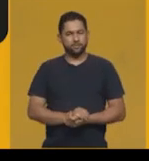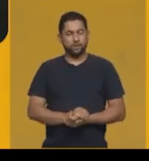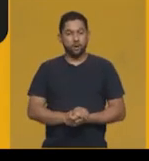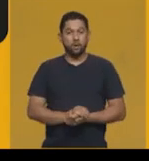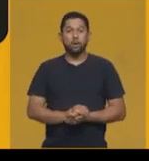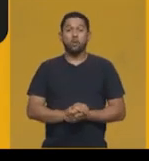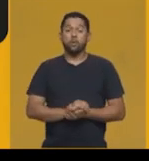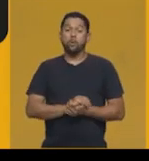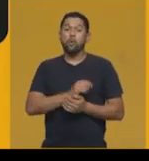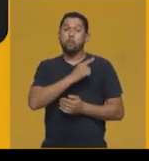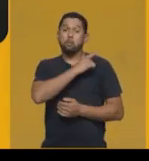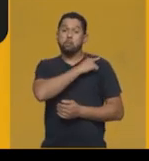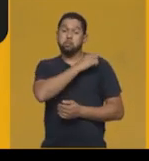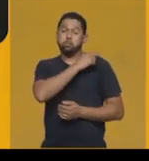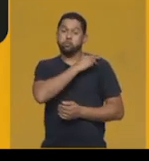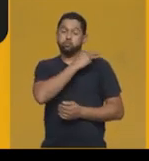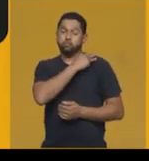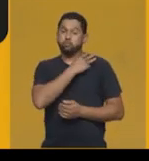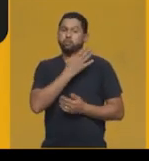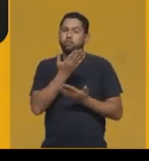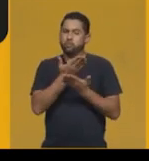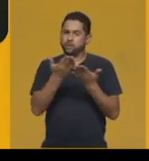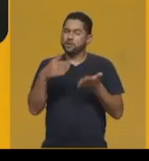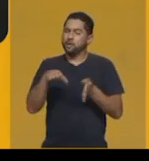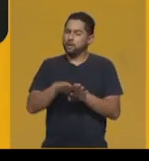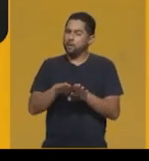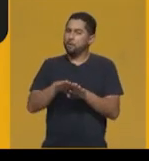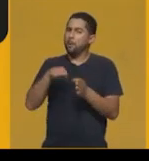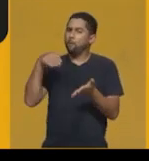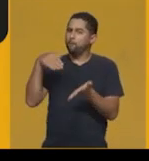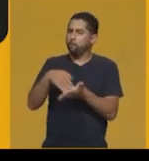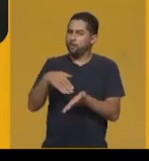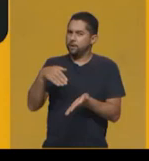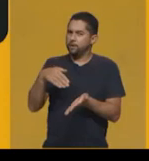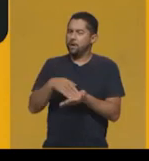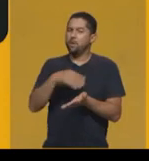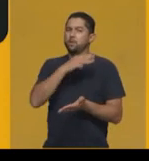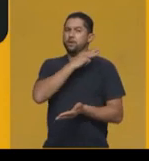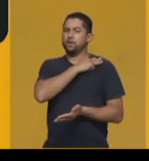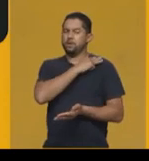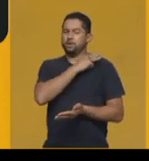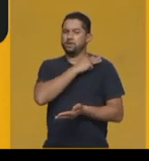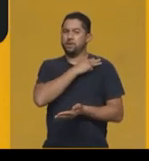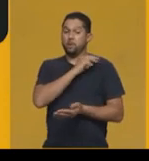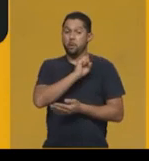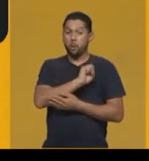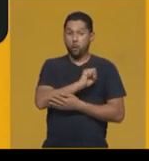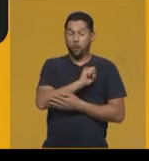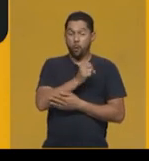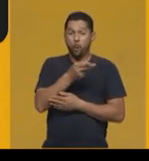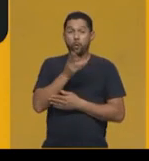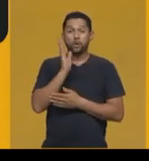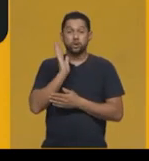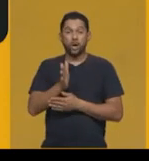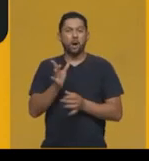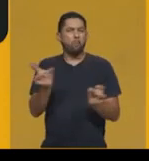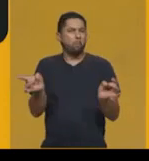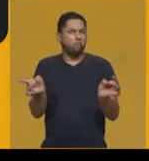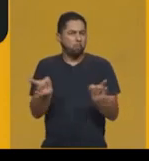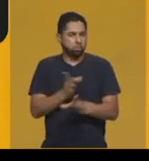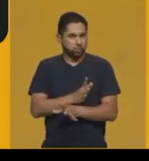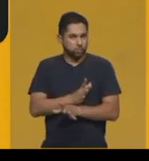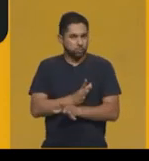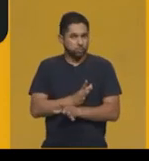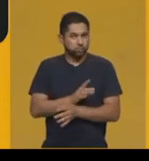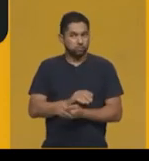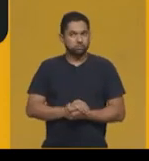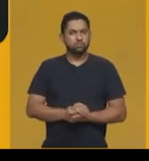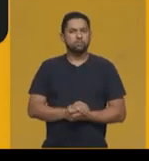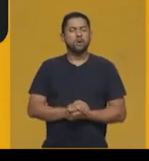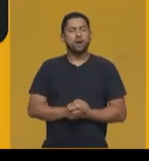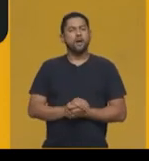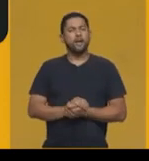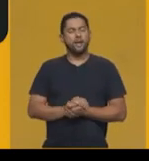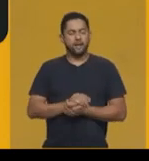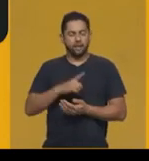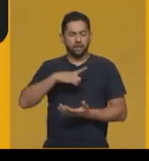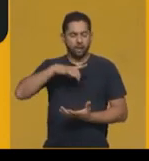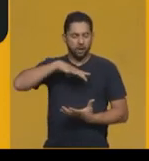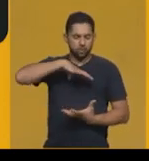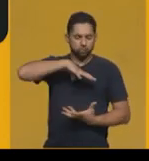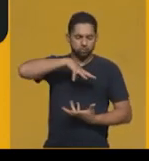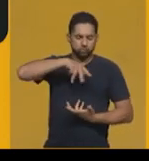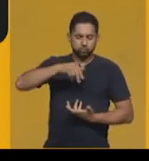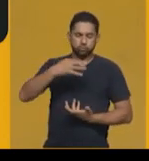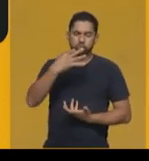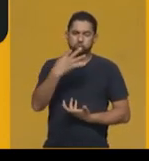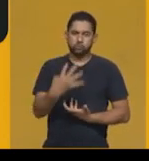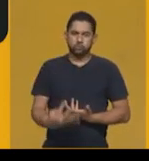ensino médio, para você também que está encerrando o seu ensino médio, ou você que já terminou, né? Ou seja, ali você vai trabalhar aquelas linhas